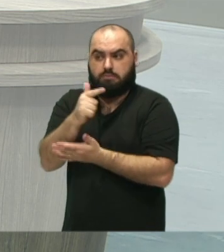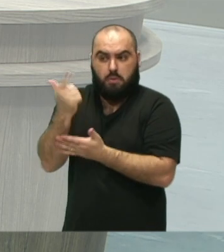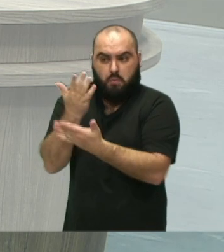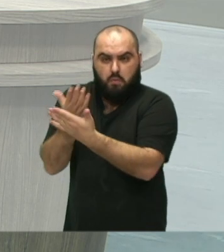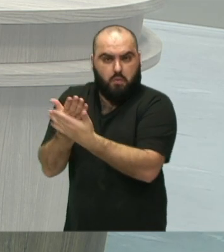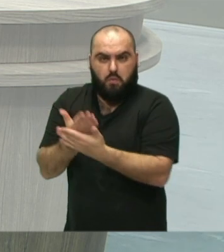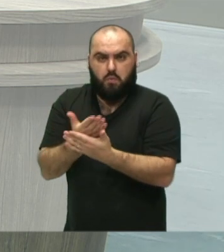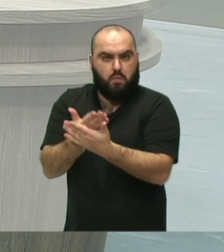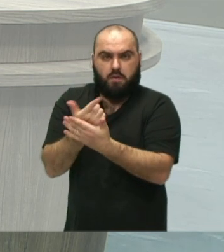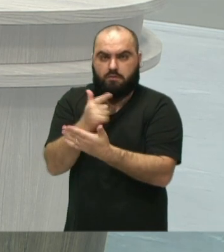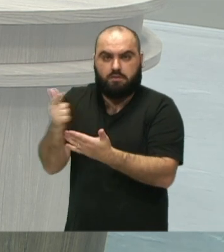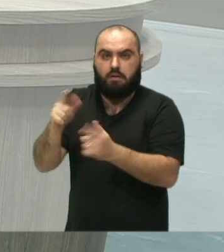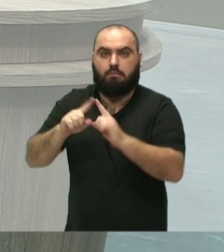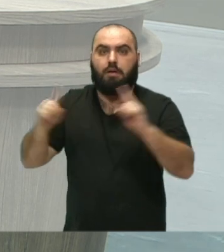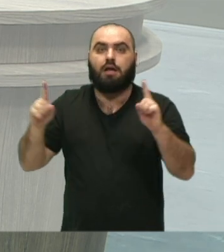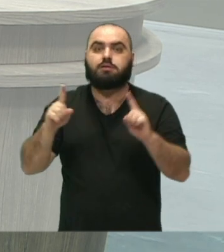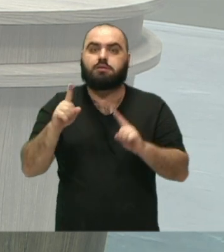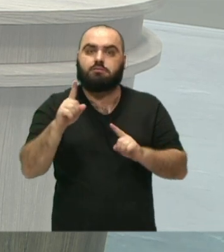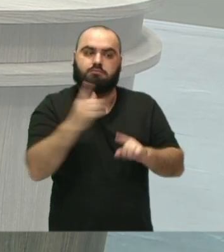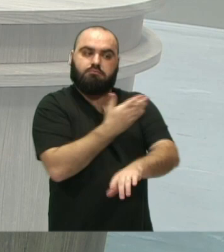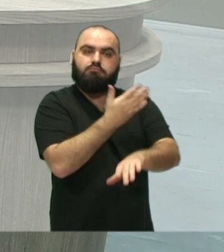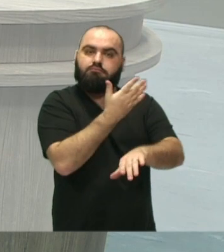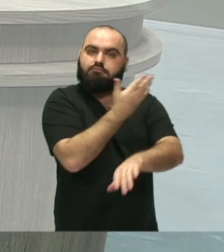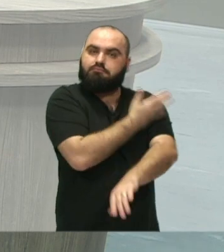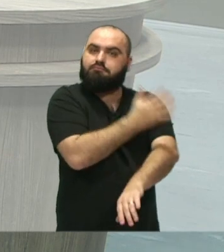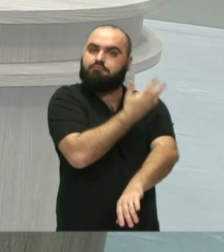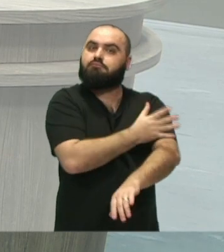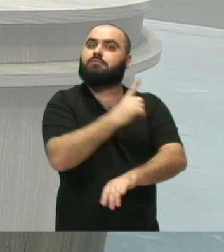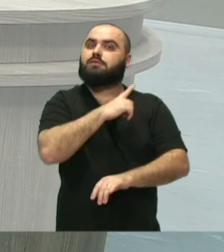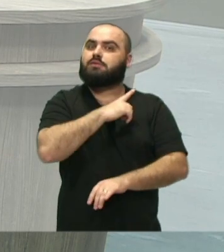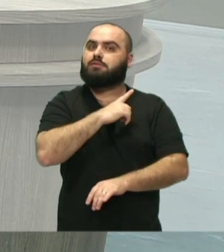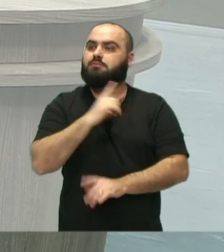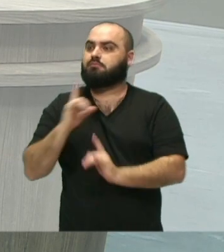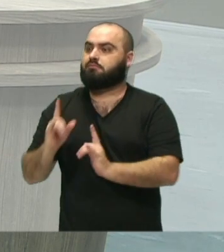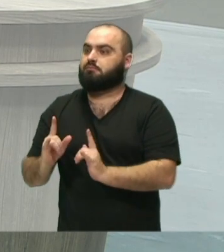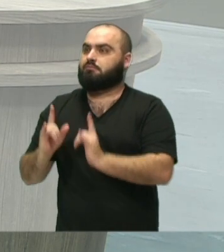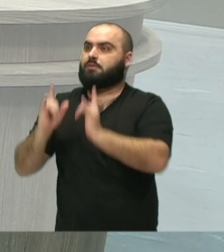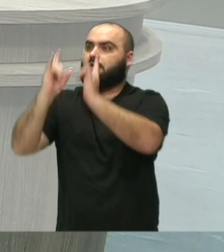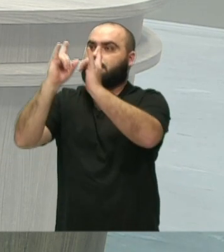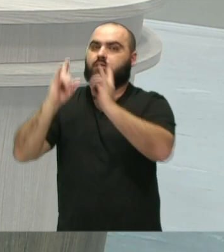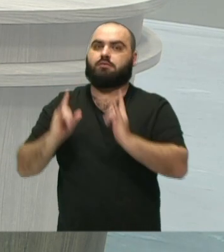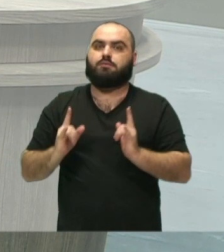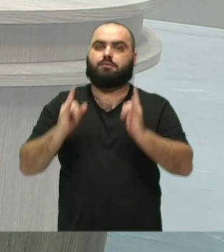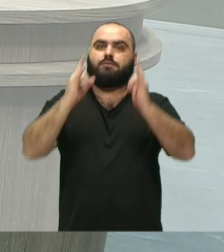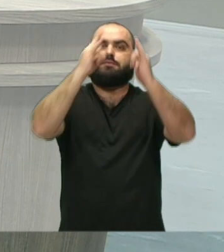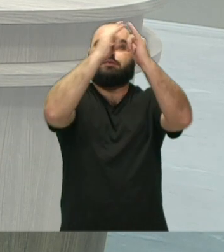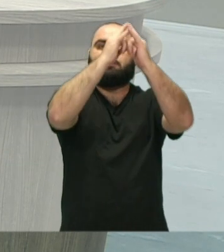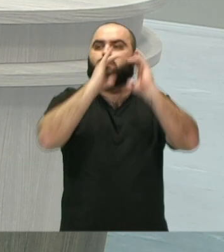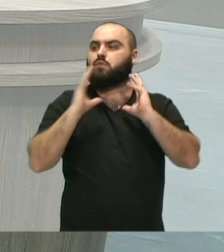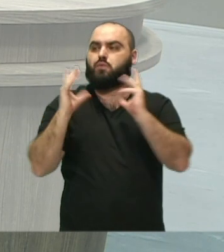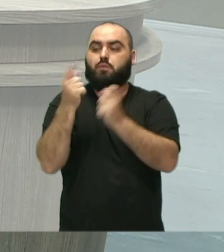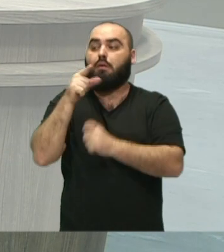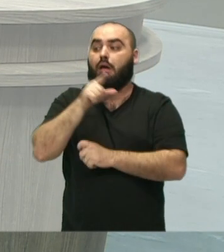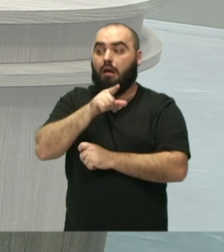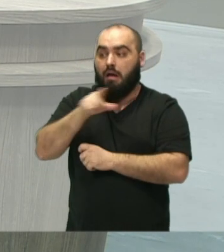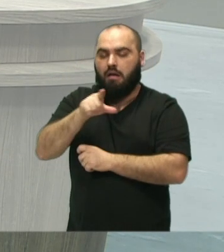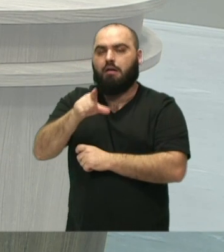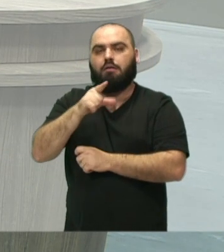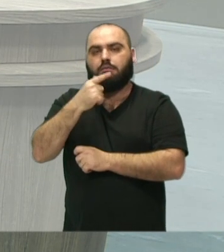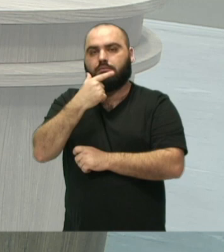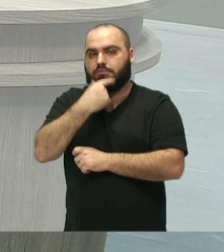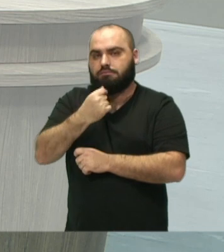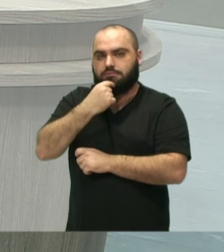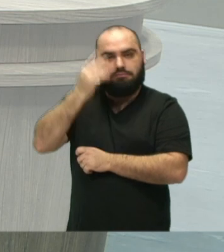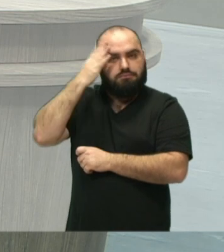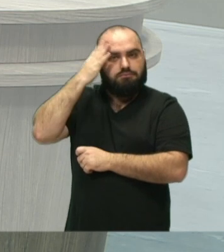estudo, mas tinha o conhecimento prático, né? Não se faziam prédios, torres, ele tinha conhecimento a respeito disso. O que a gente pede e